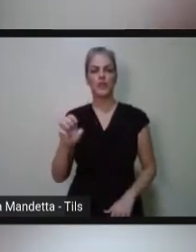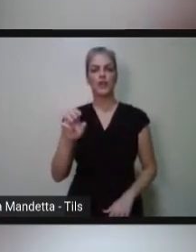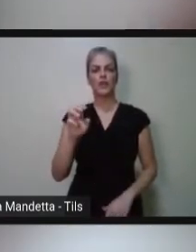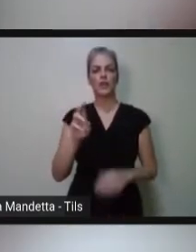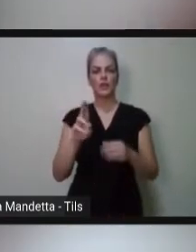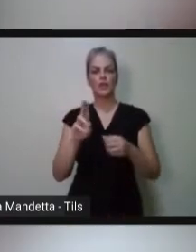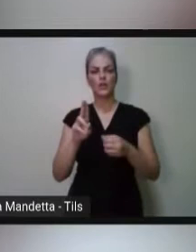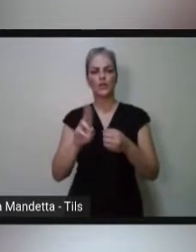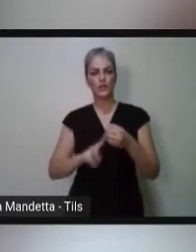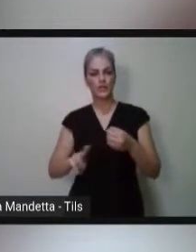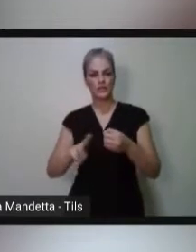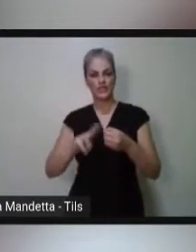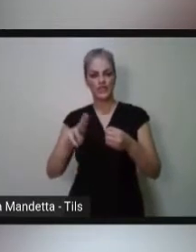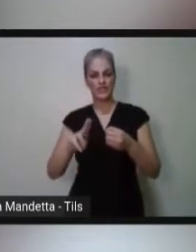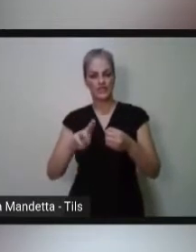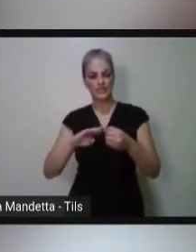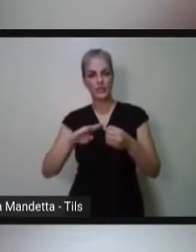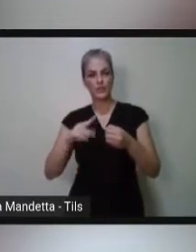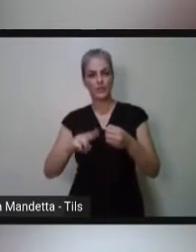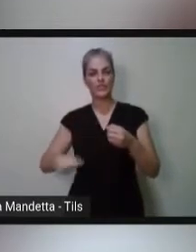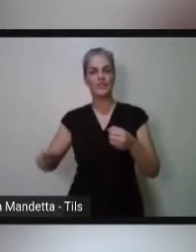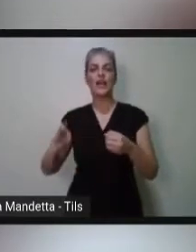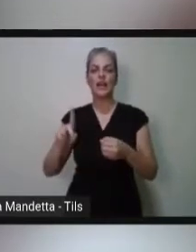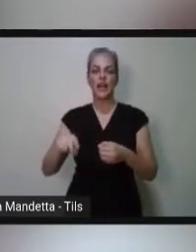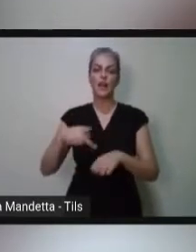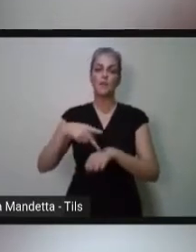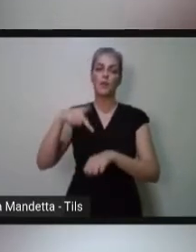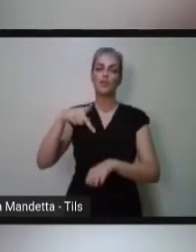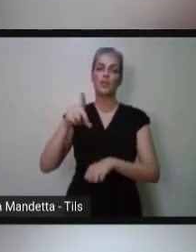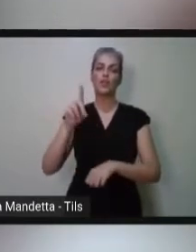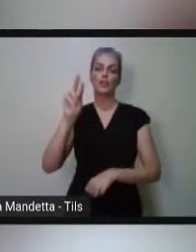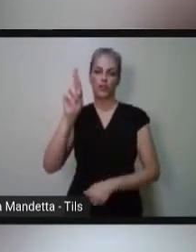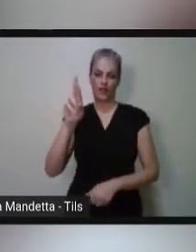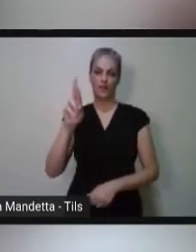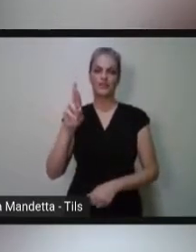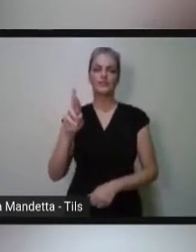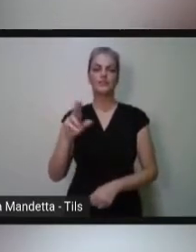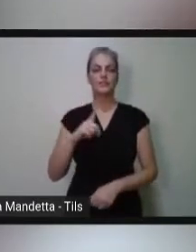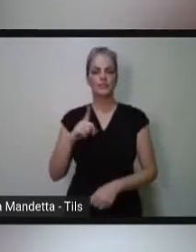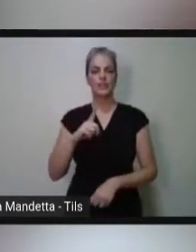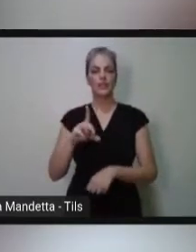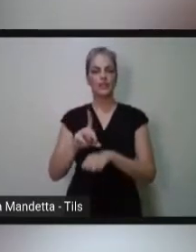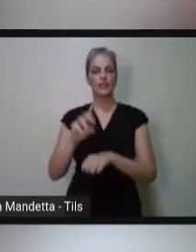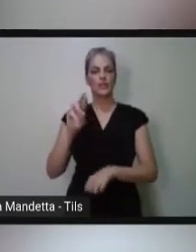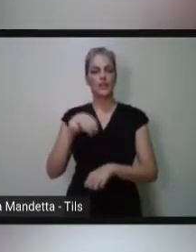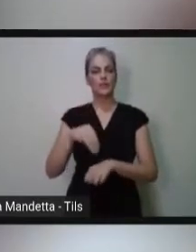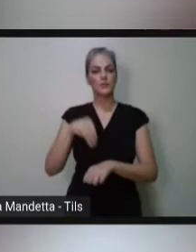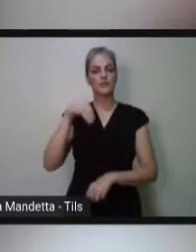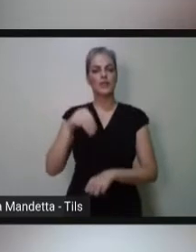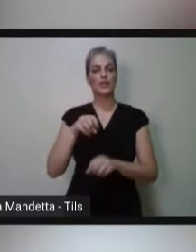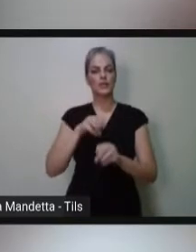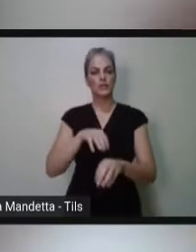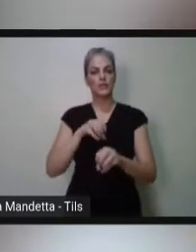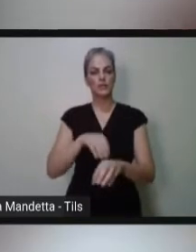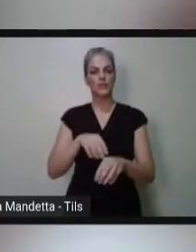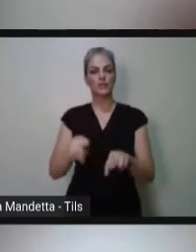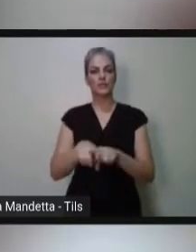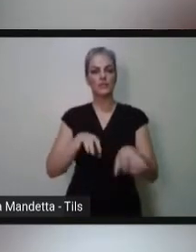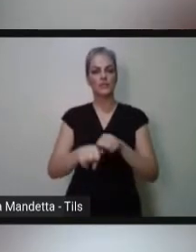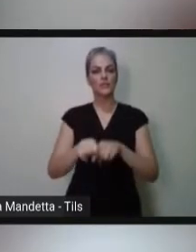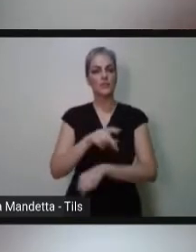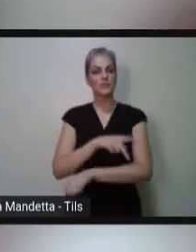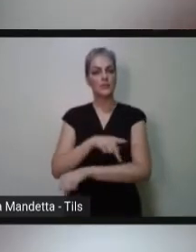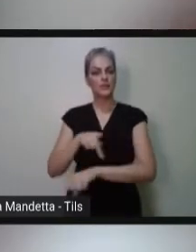do Espírito Santo. Ela é pós-doutora e tem doutorado e mestrado em Educação e graduação em